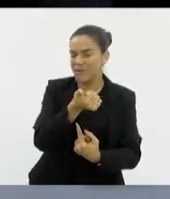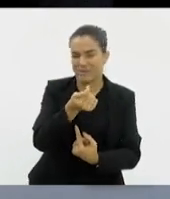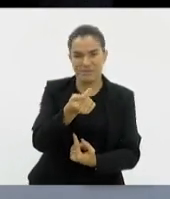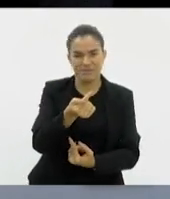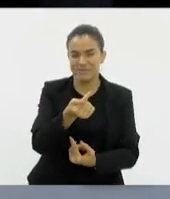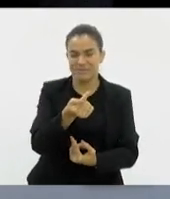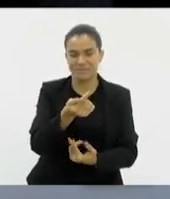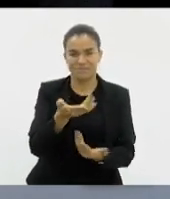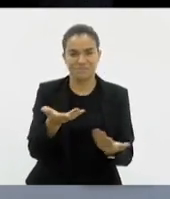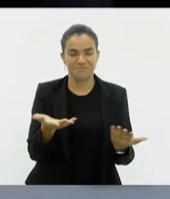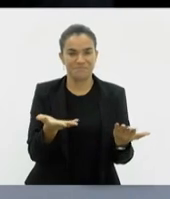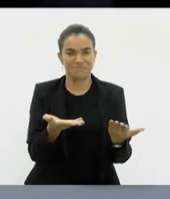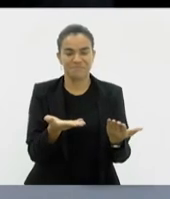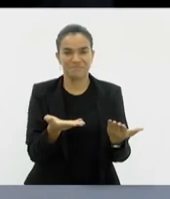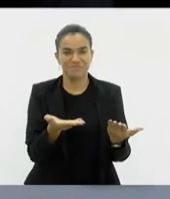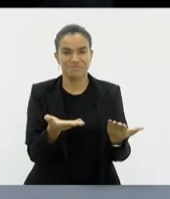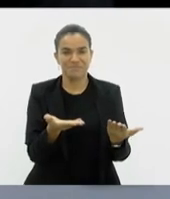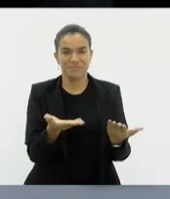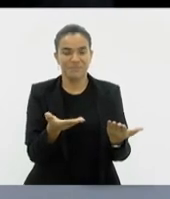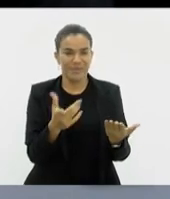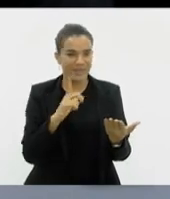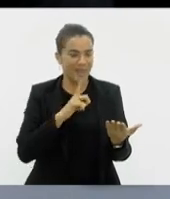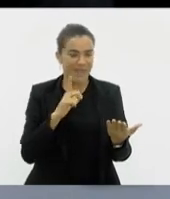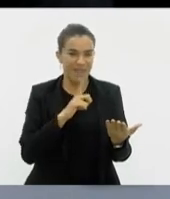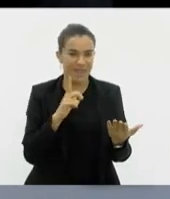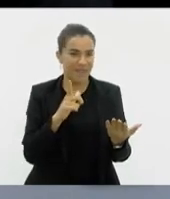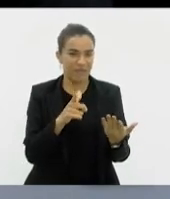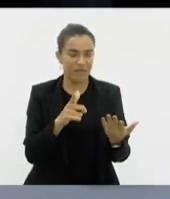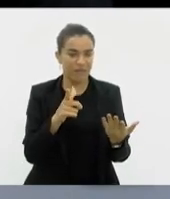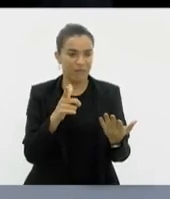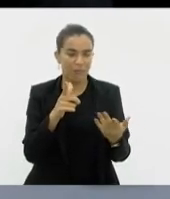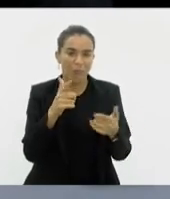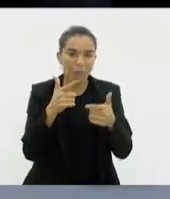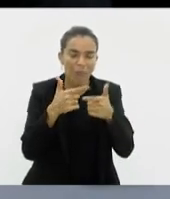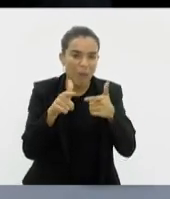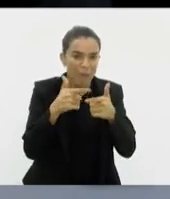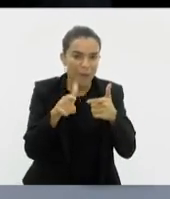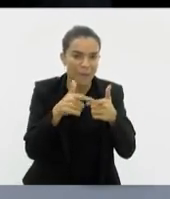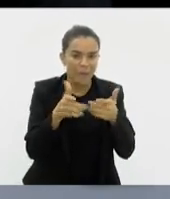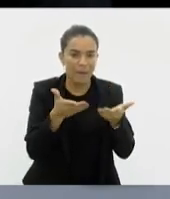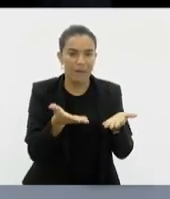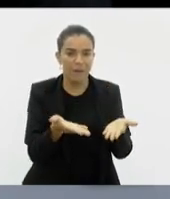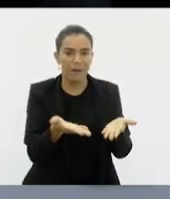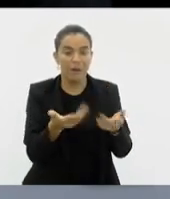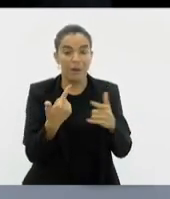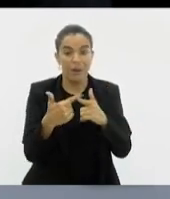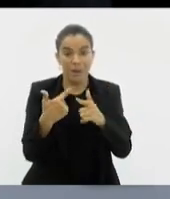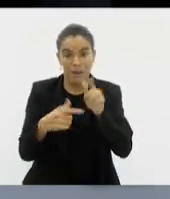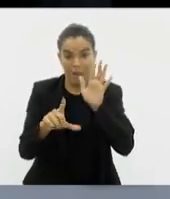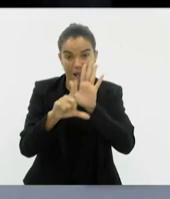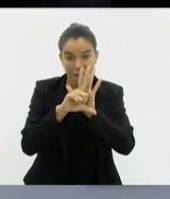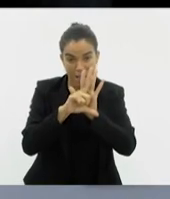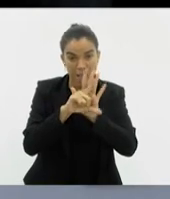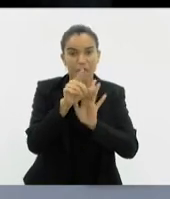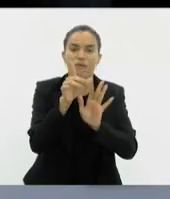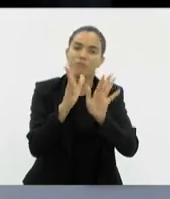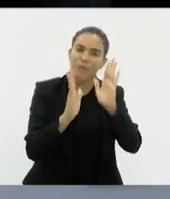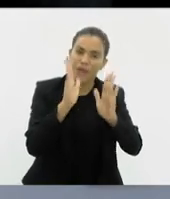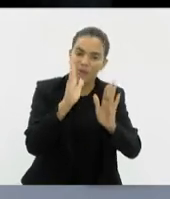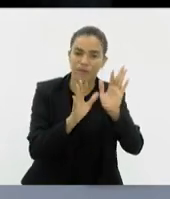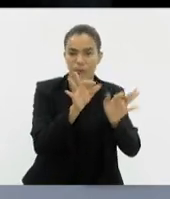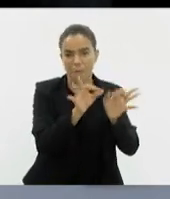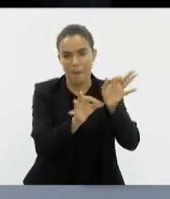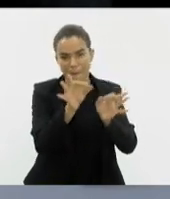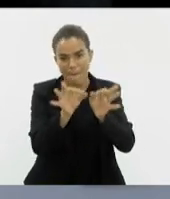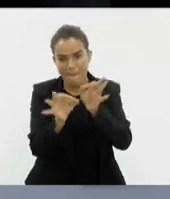de consequência, houve um cochilo, porque a lei, a rigor, quando tramitou aqui,